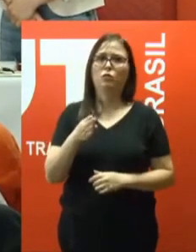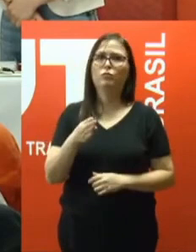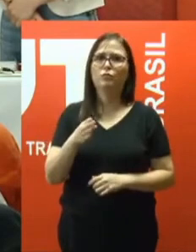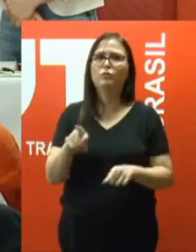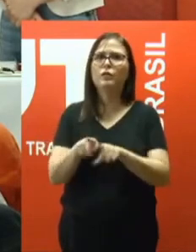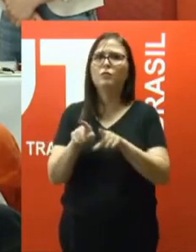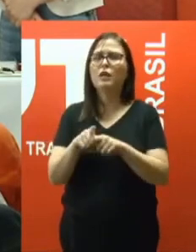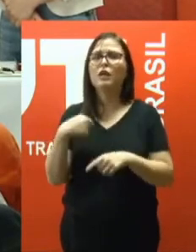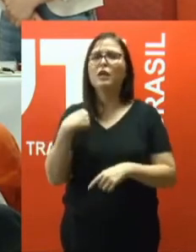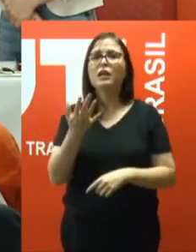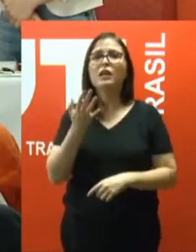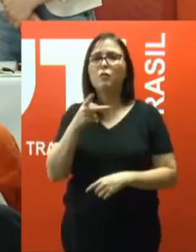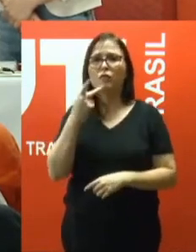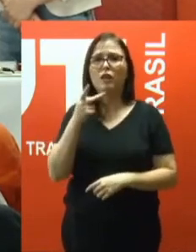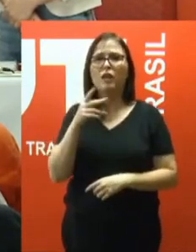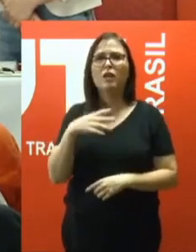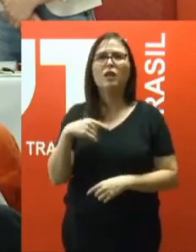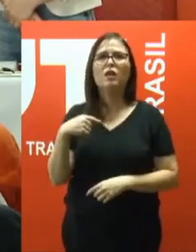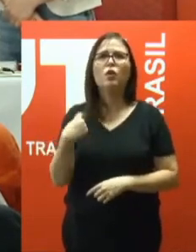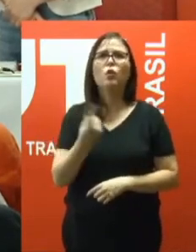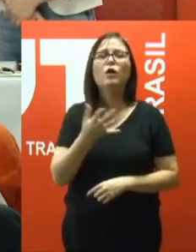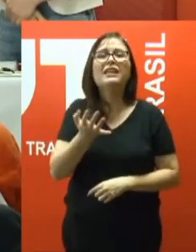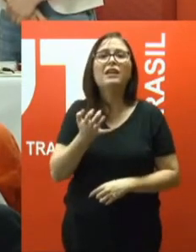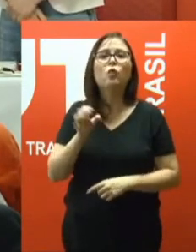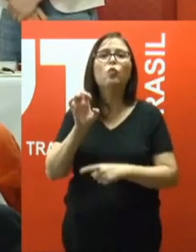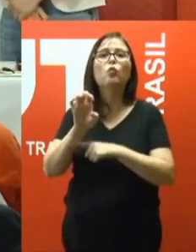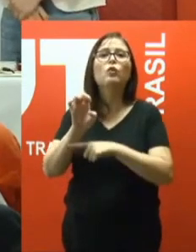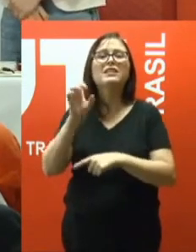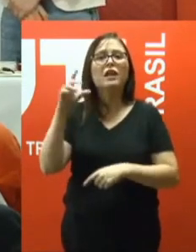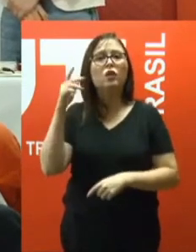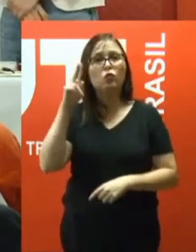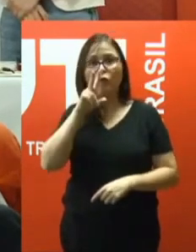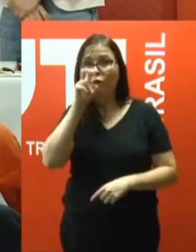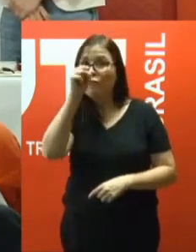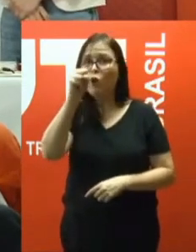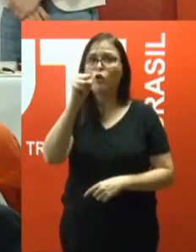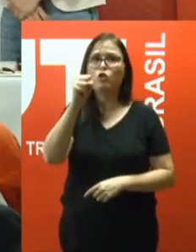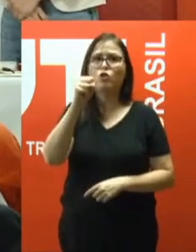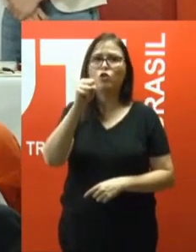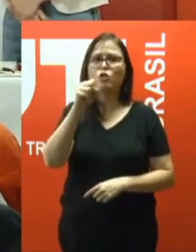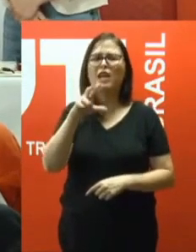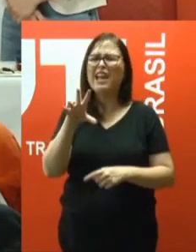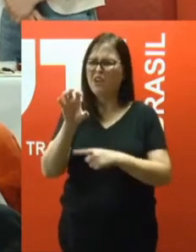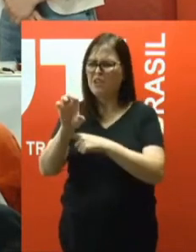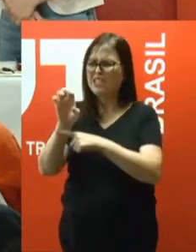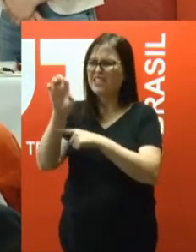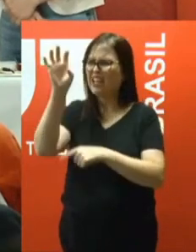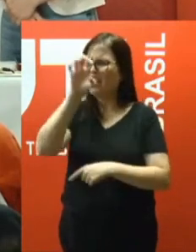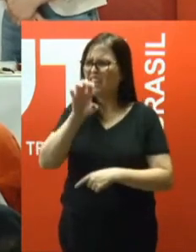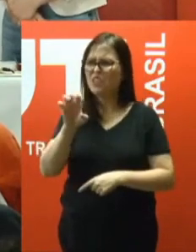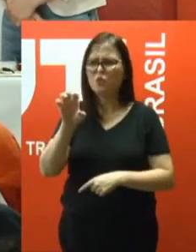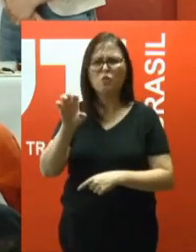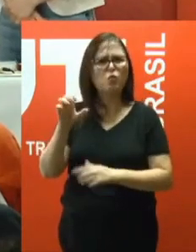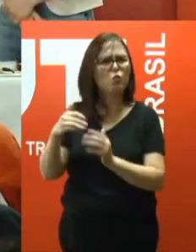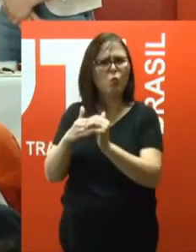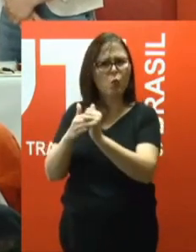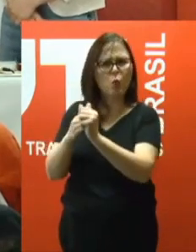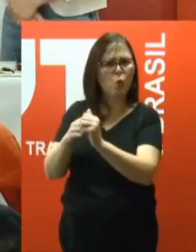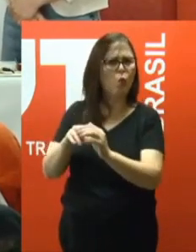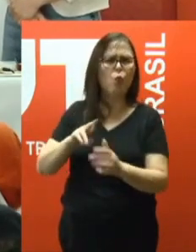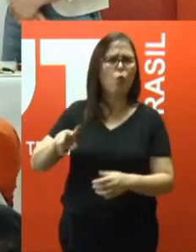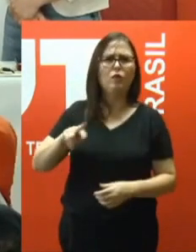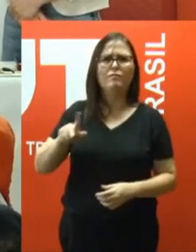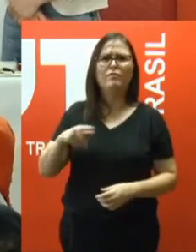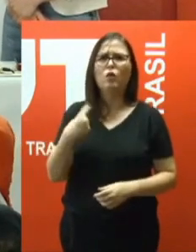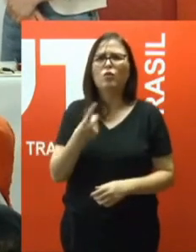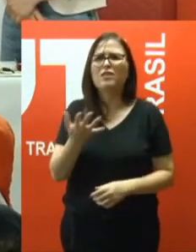queremos um Estado forte. O Estado forte que nós queremos não é o Estado tutor da sociedade. O